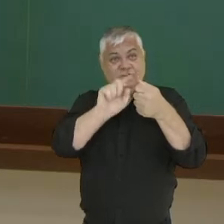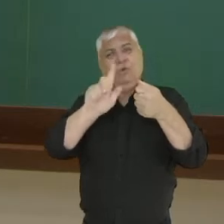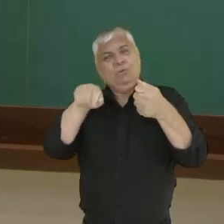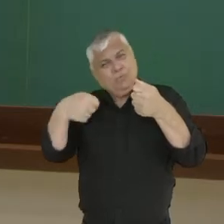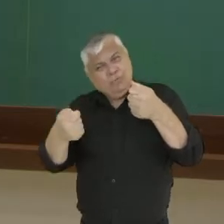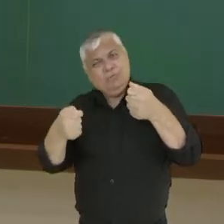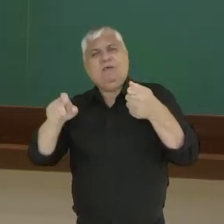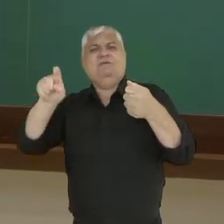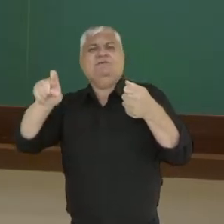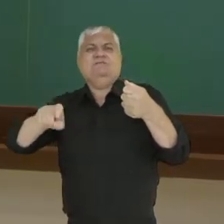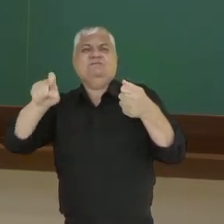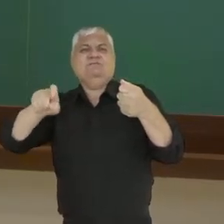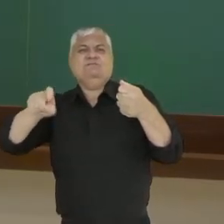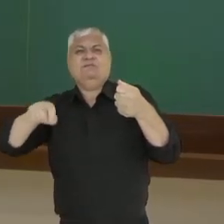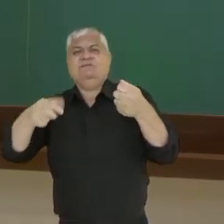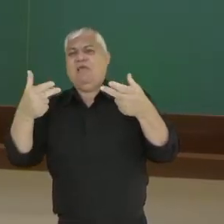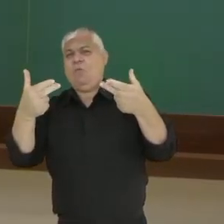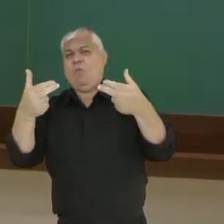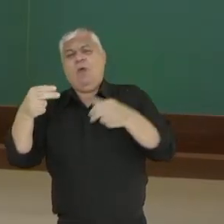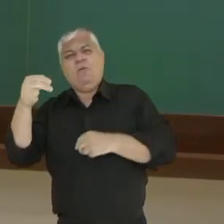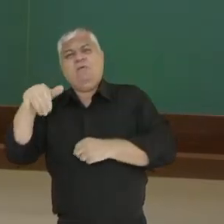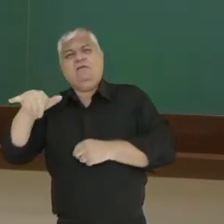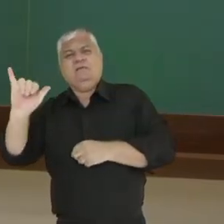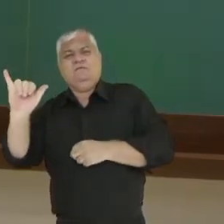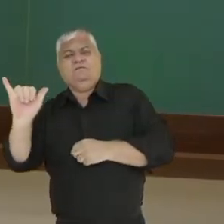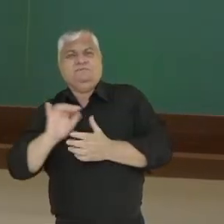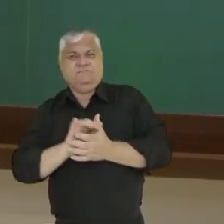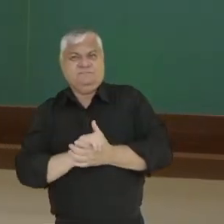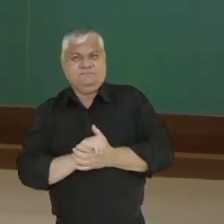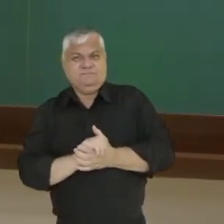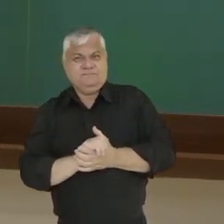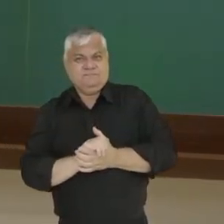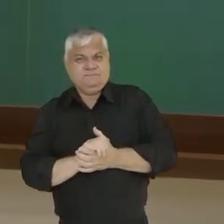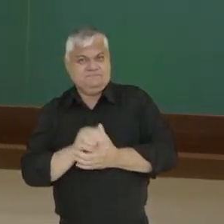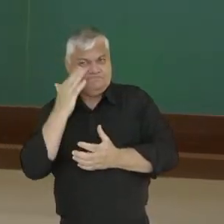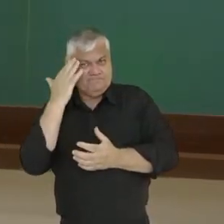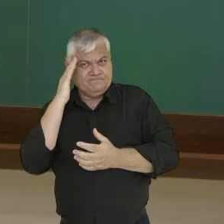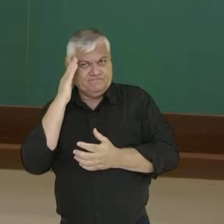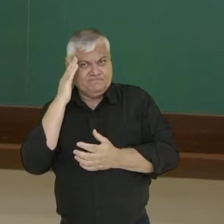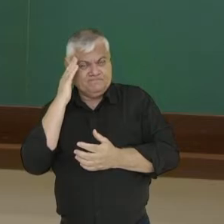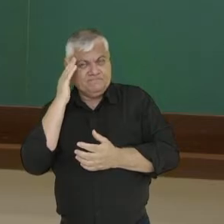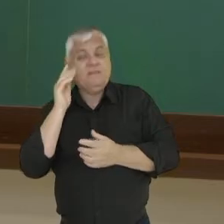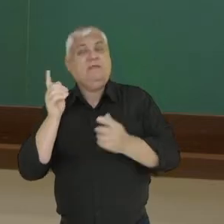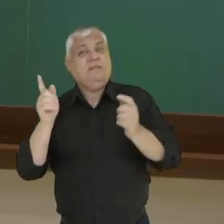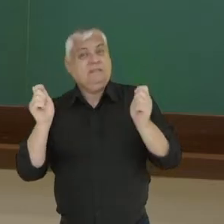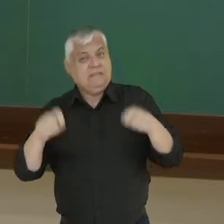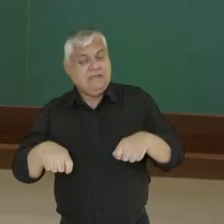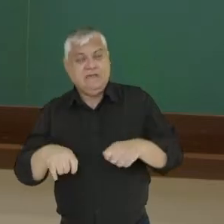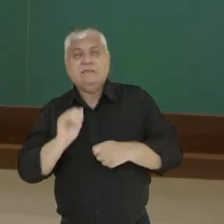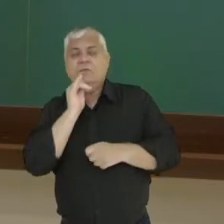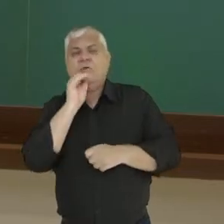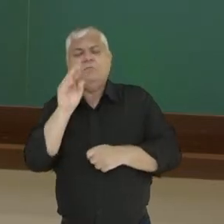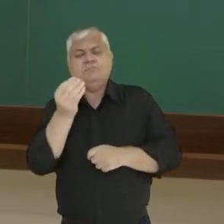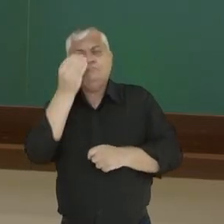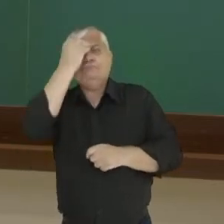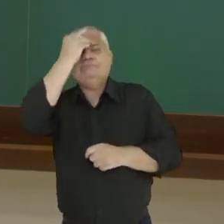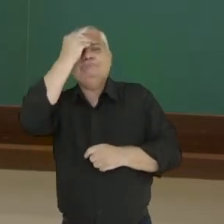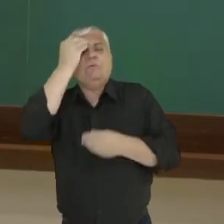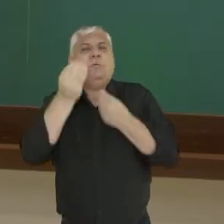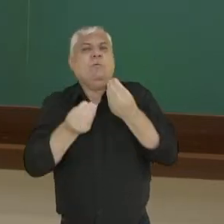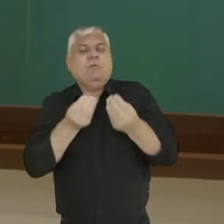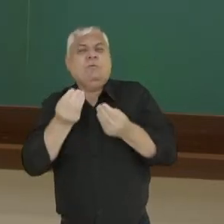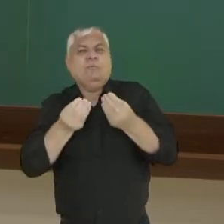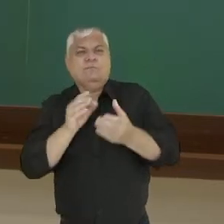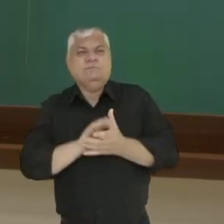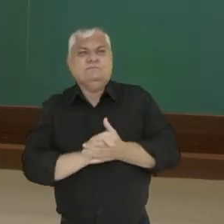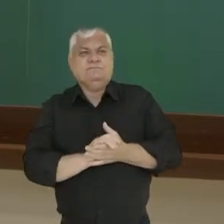eu vou ter que x é igual a y. Também, pessoal, tem a demonstração Como que a gente vai memorizar? A gente vai